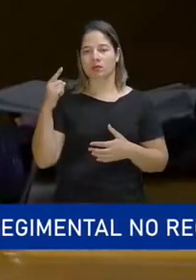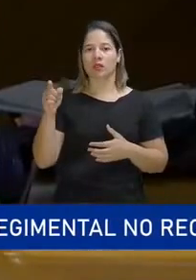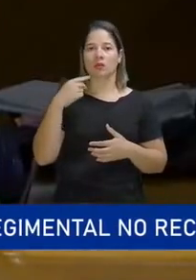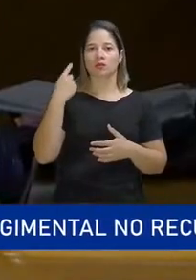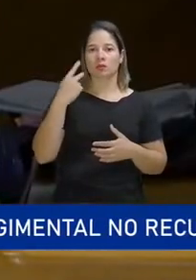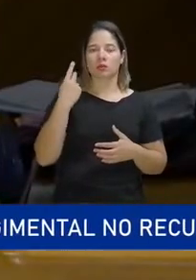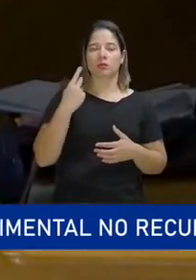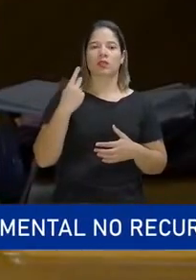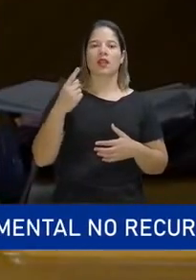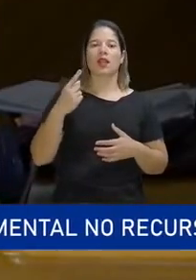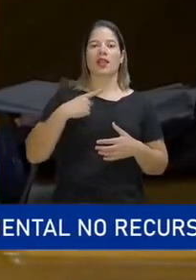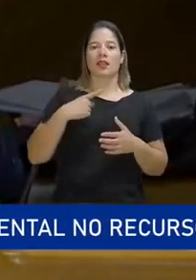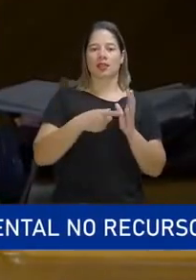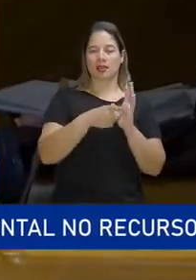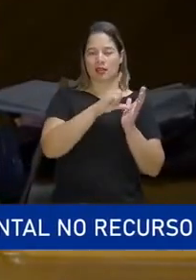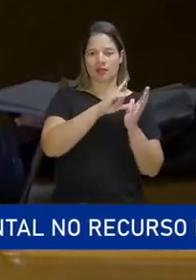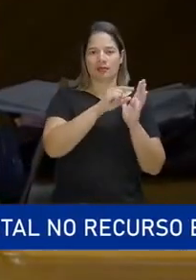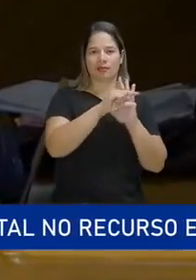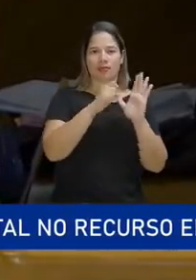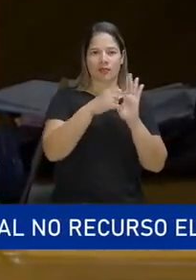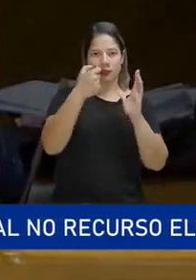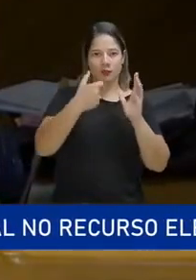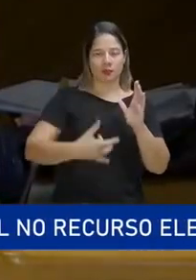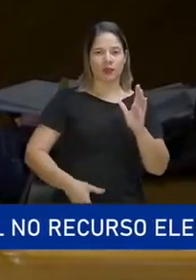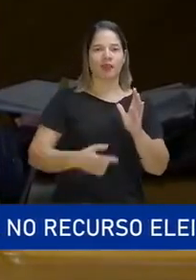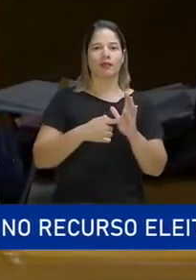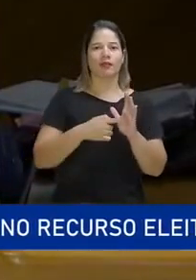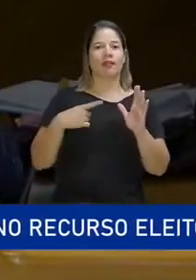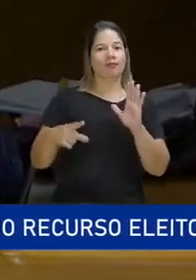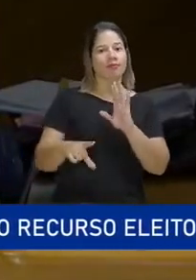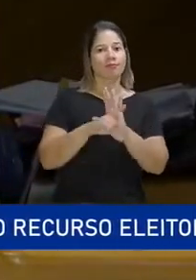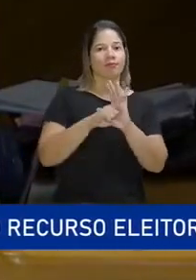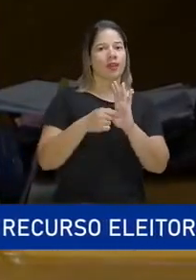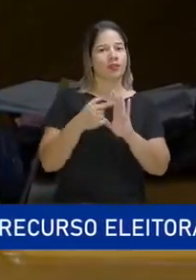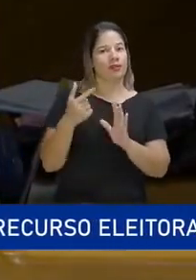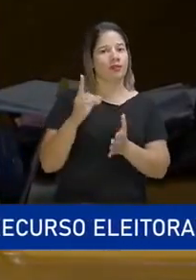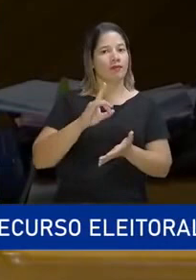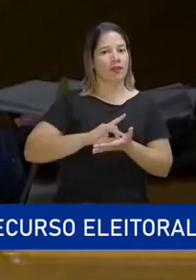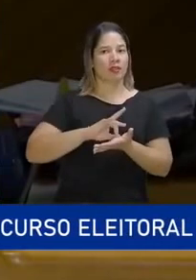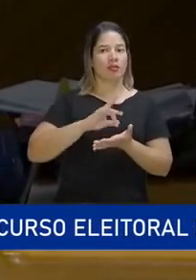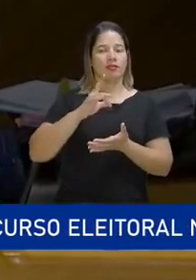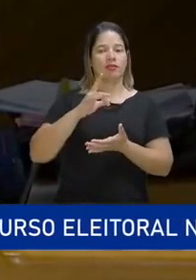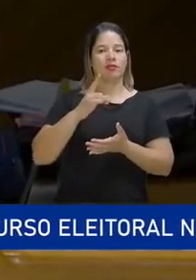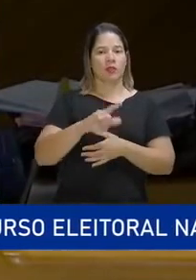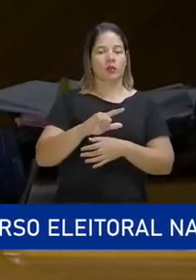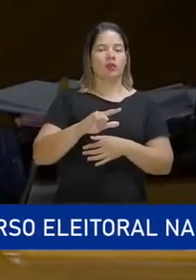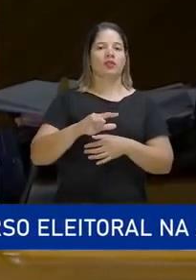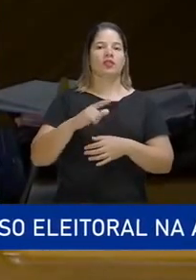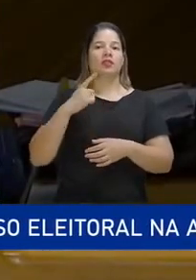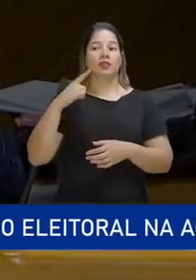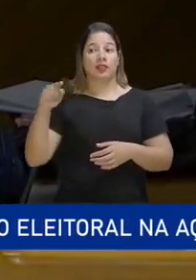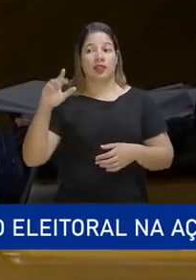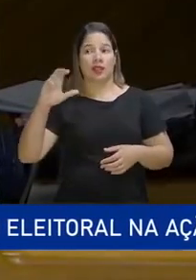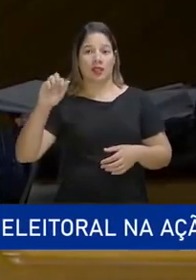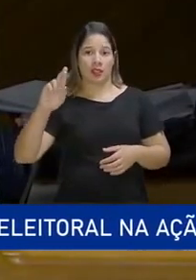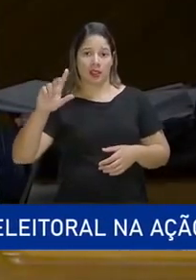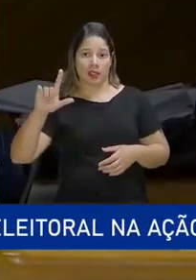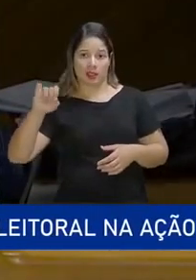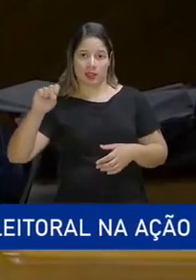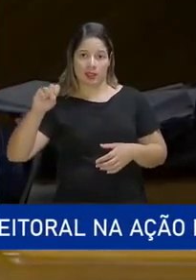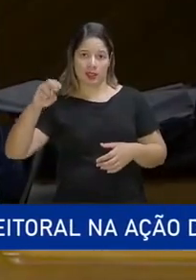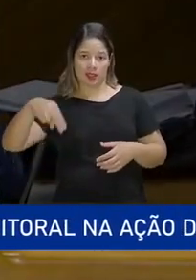a primeira preliminar de ilegitimidade ad causa, de ausência do interesse de agir dos agravantes Carlisson e Fábio.